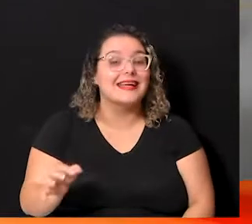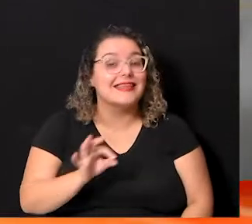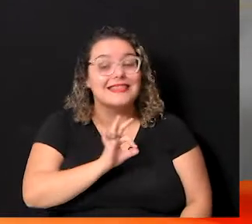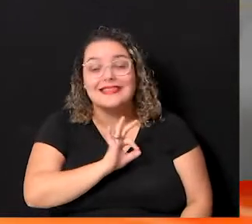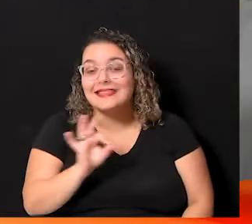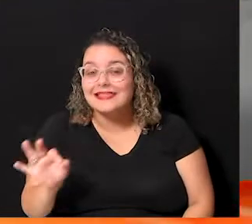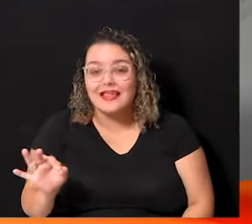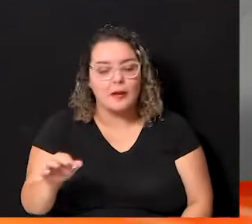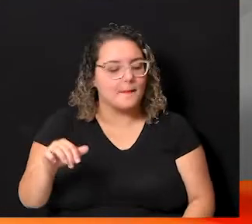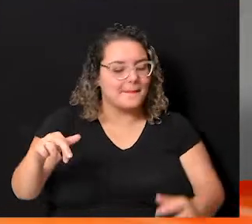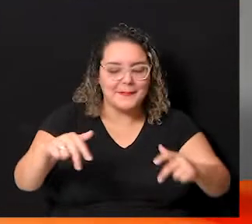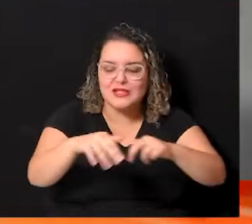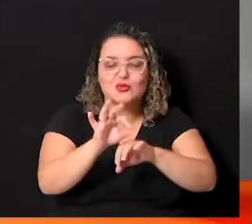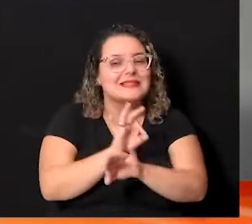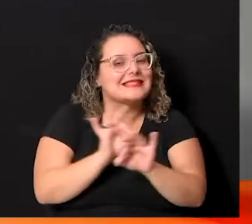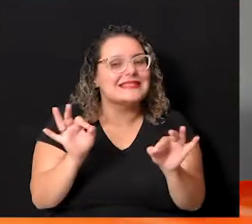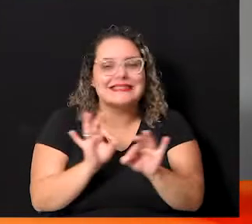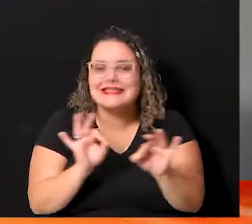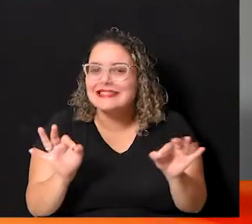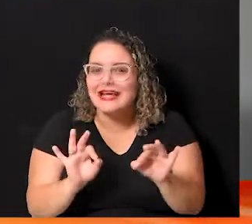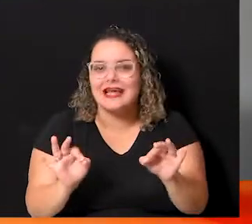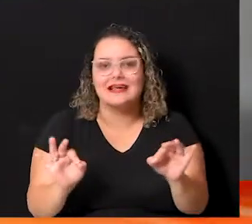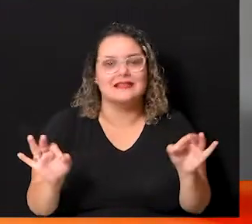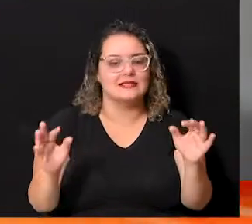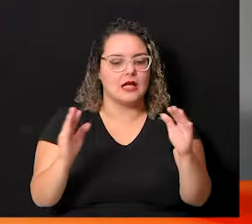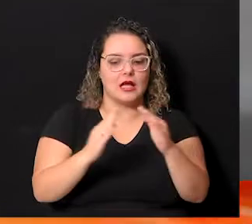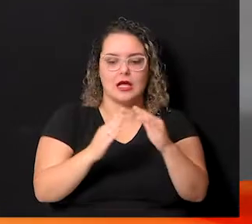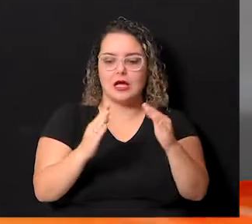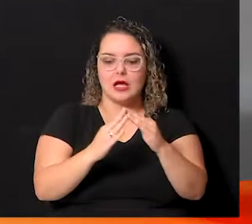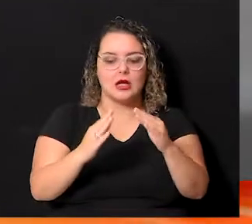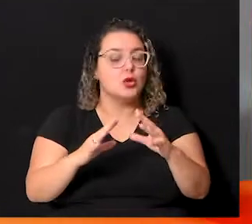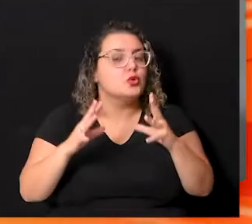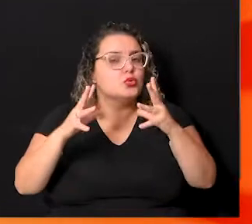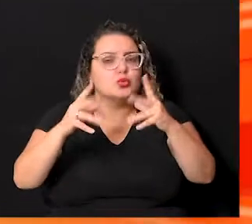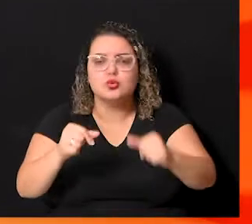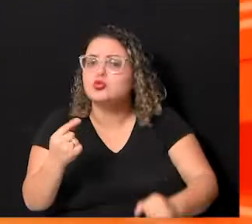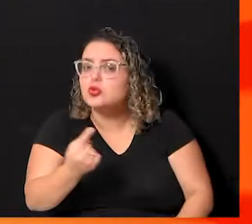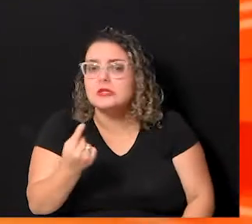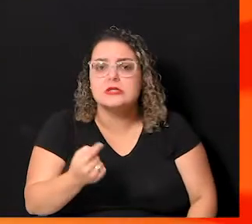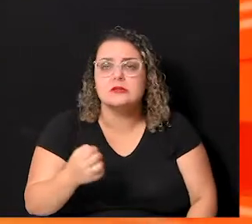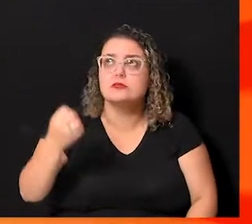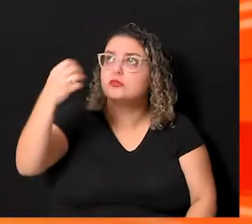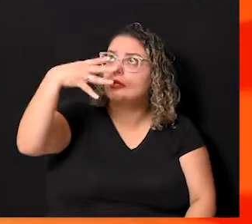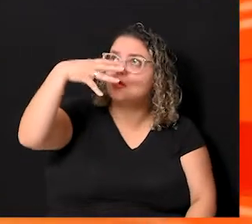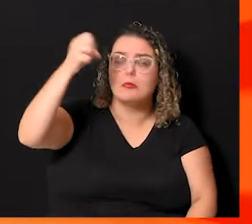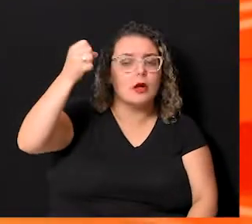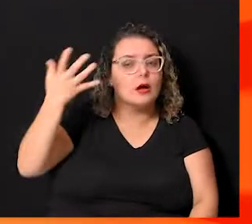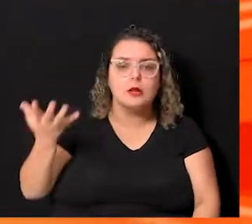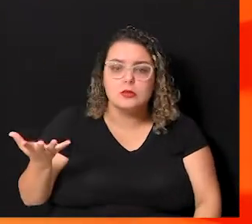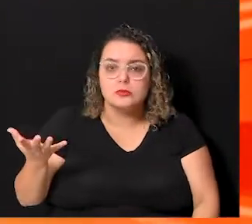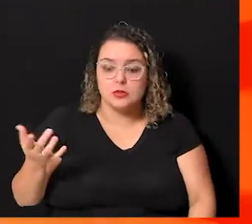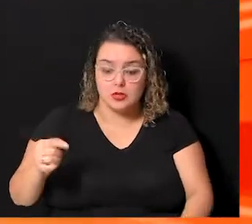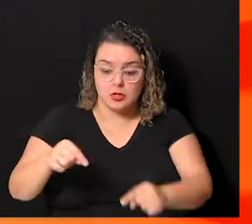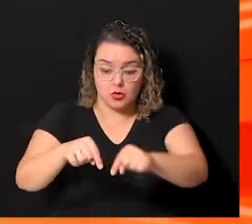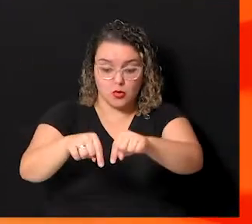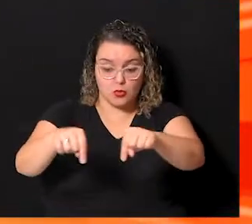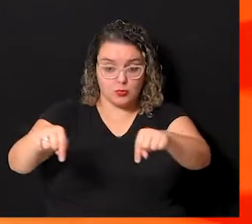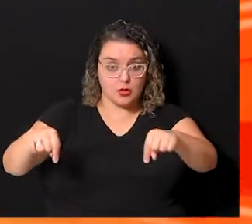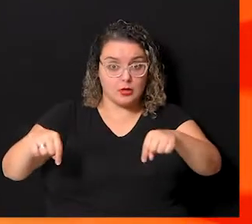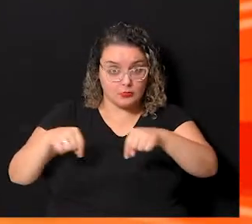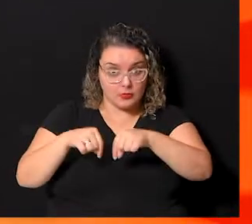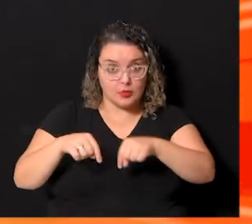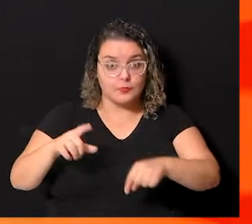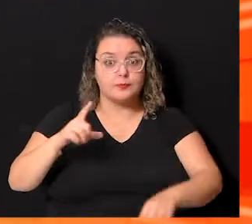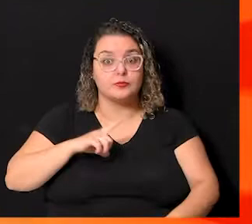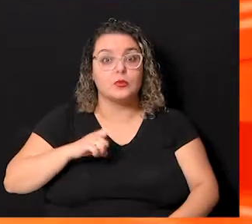ninguém passando, a casa meio que funciona sozinha, acende luz, apaga a luz, tudo sozinha, e em determinada sala dessa casa